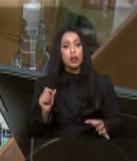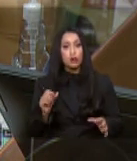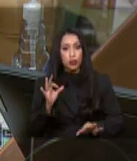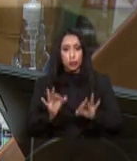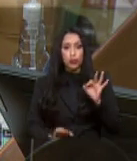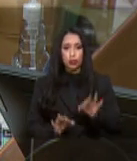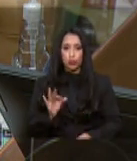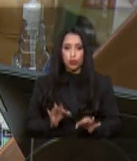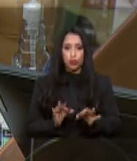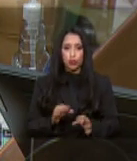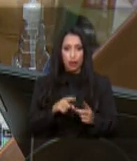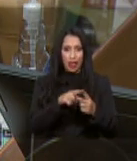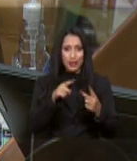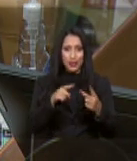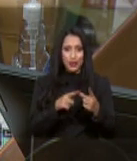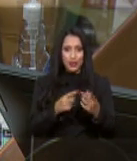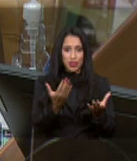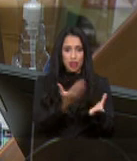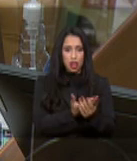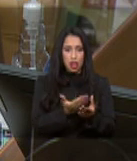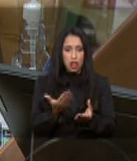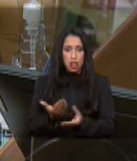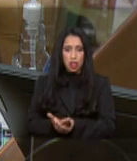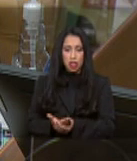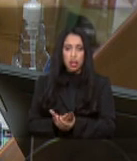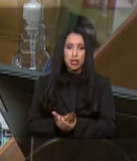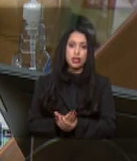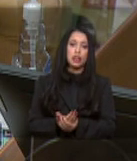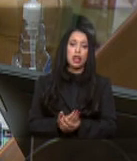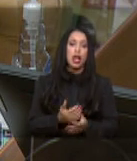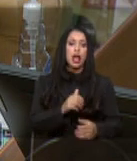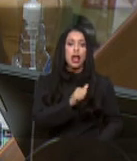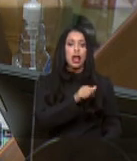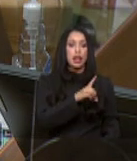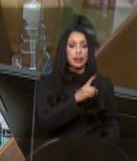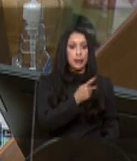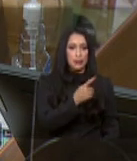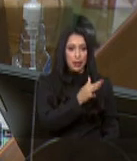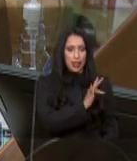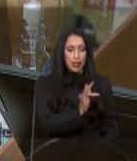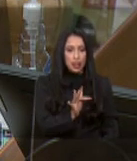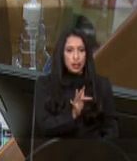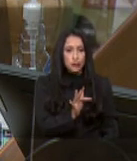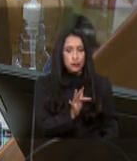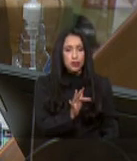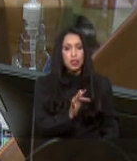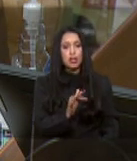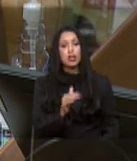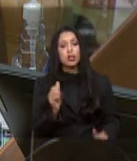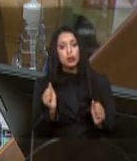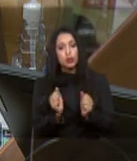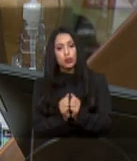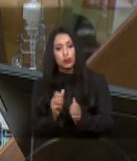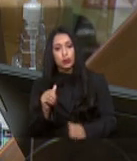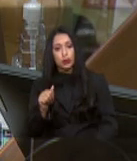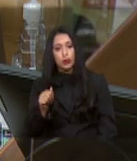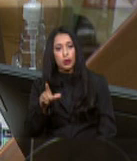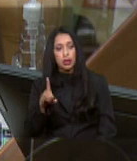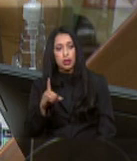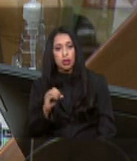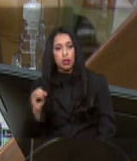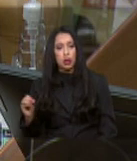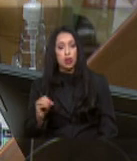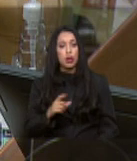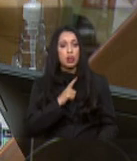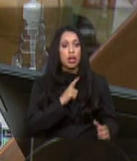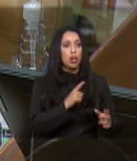conjunto, presidente, essas duas ações, porque na arguição de descumprimento de preceito fundamental, pede-se a declaração de